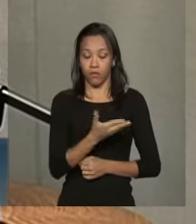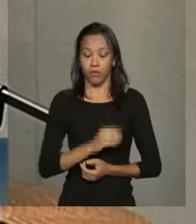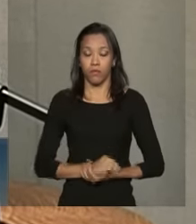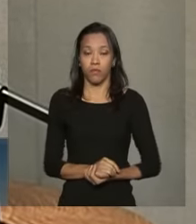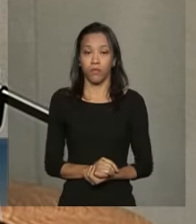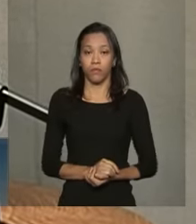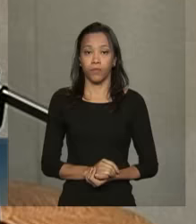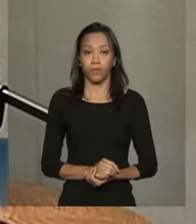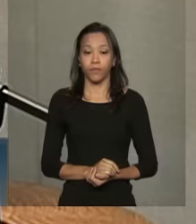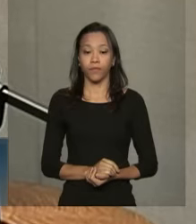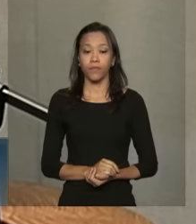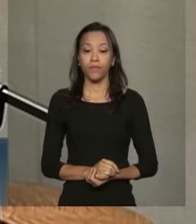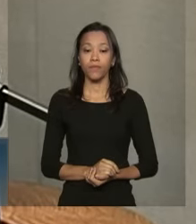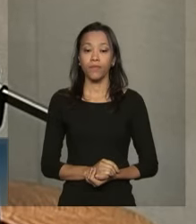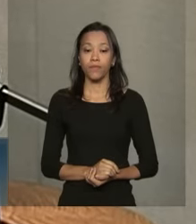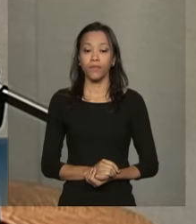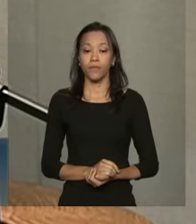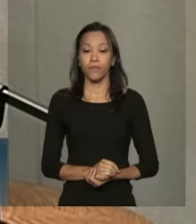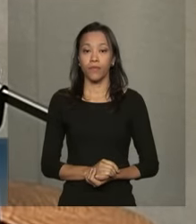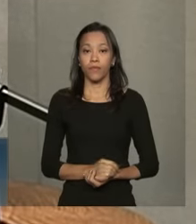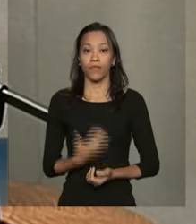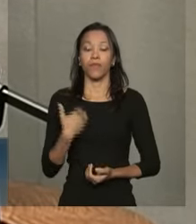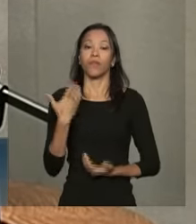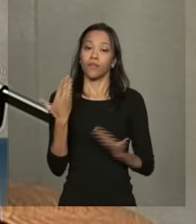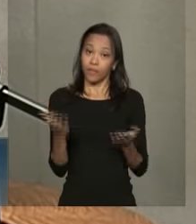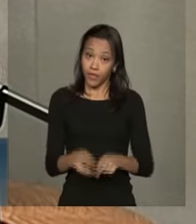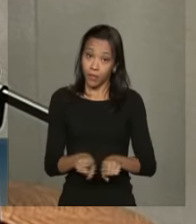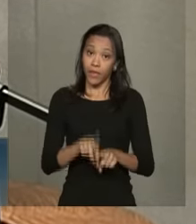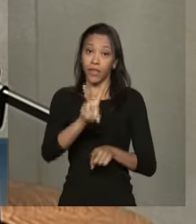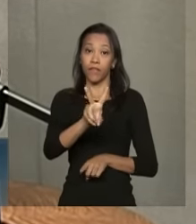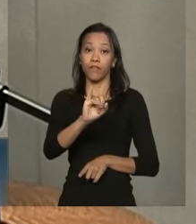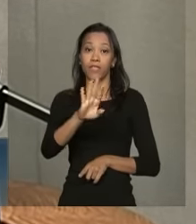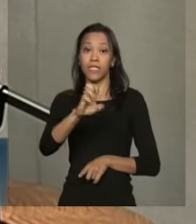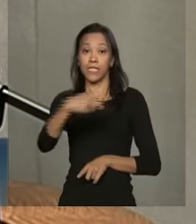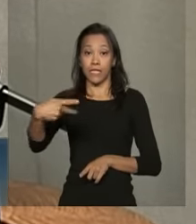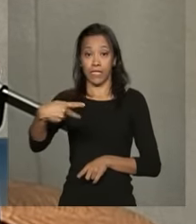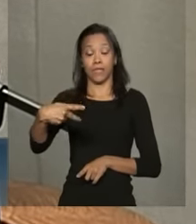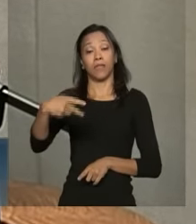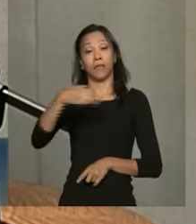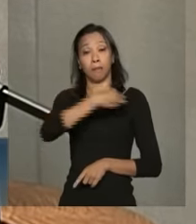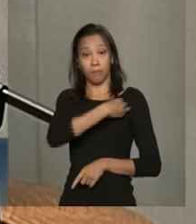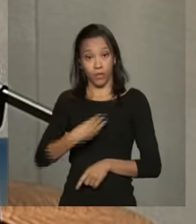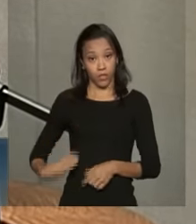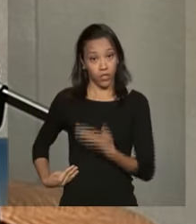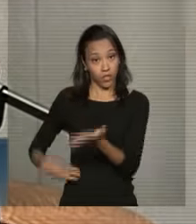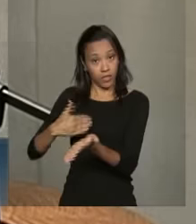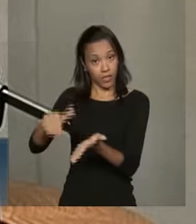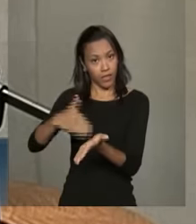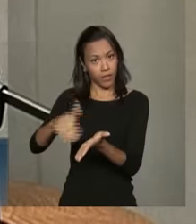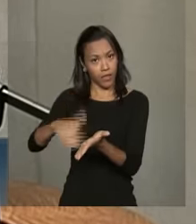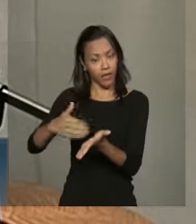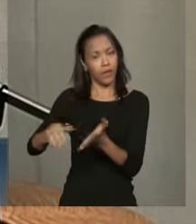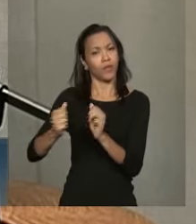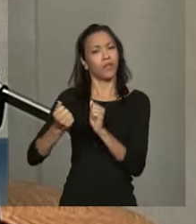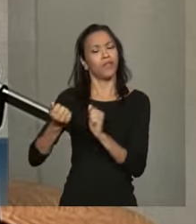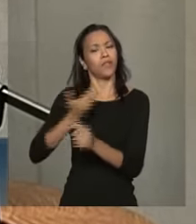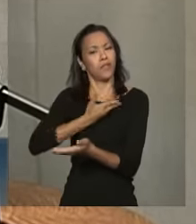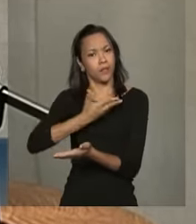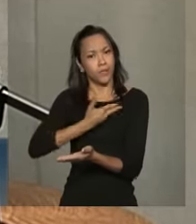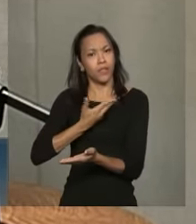franzini meu caro vice-ministro secretário executivo Amigo pessoal